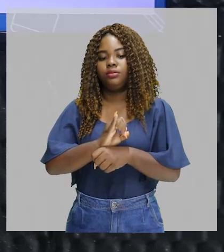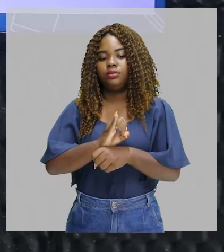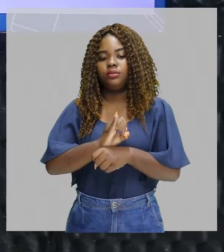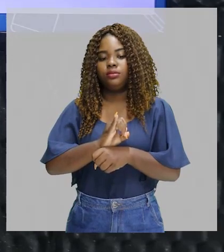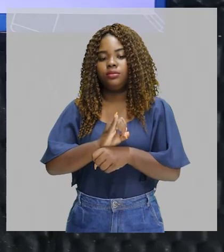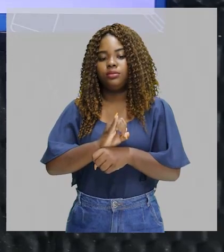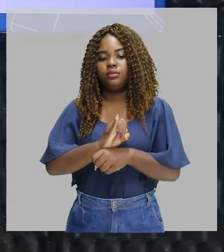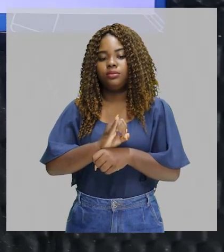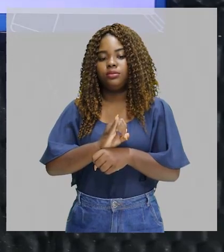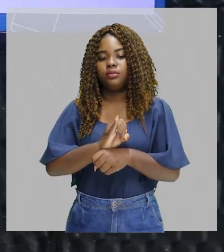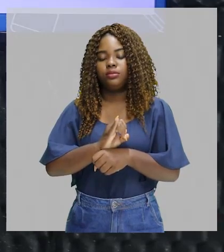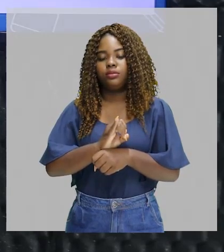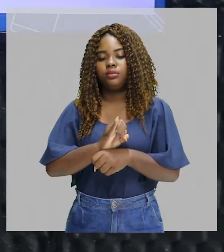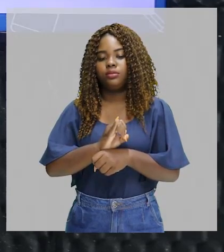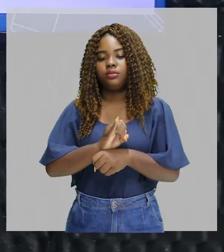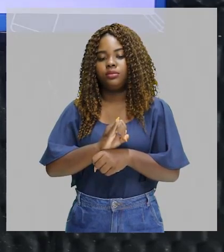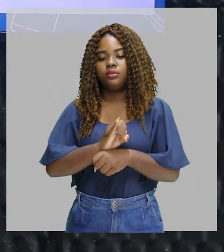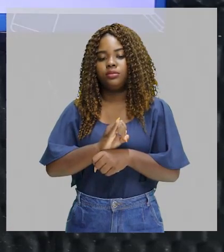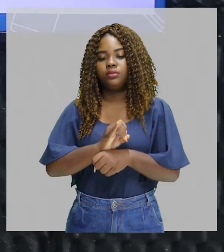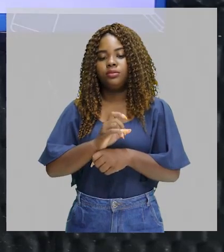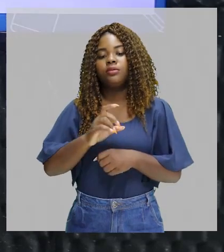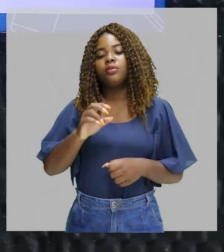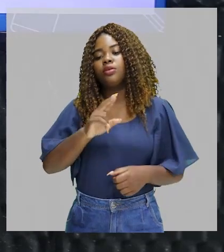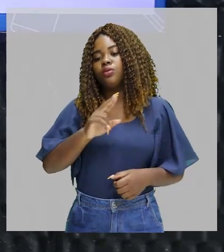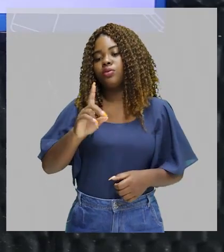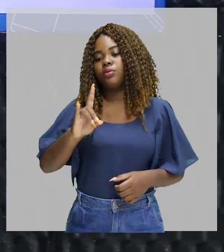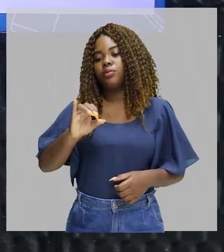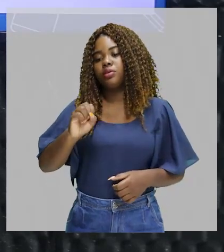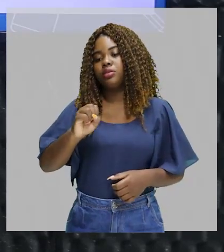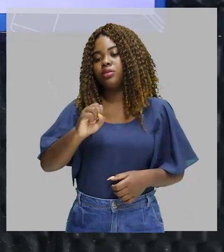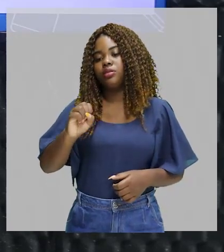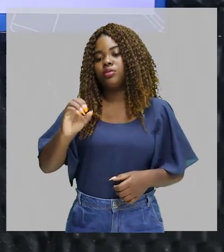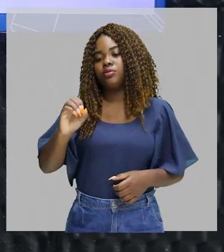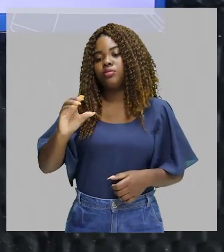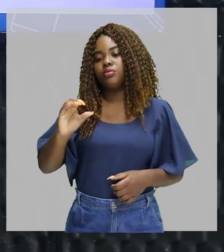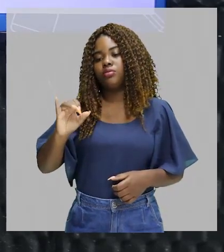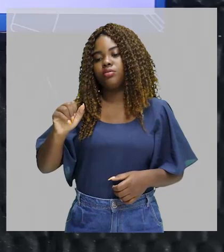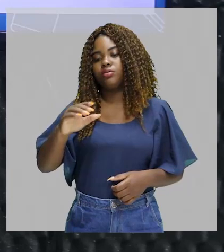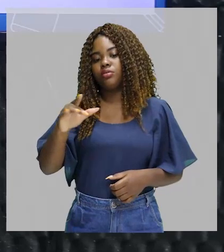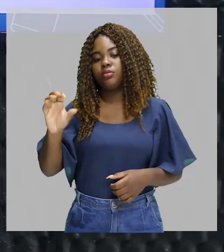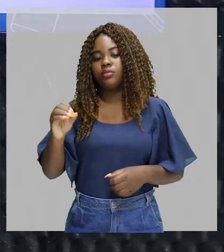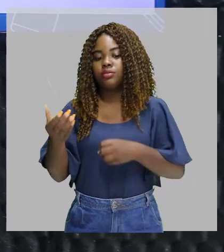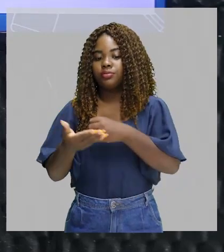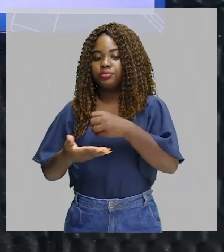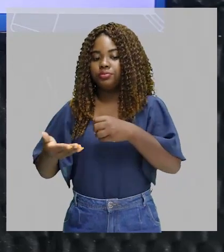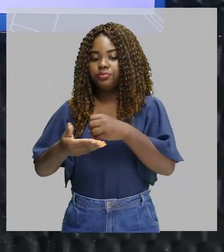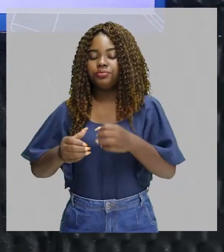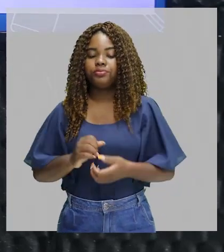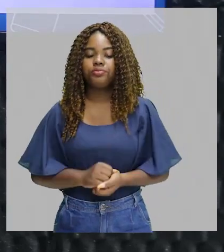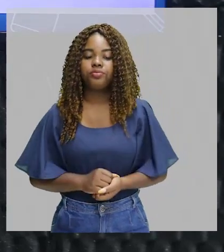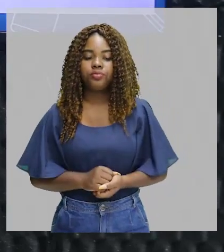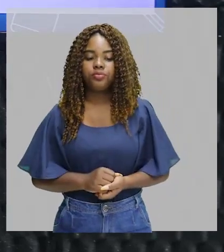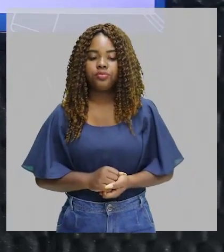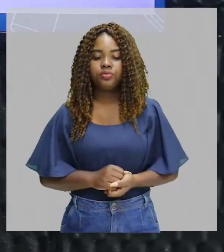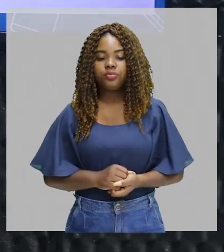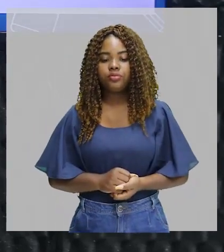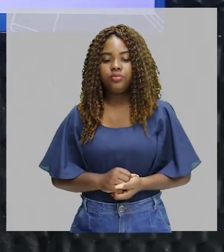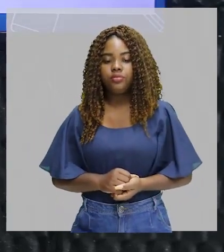a gente também poderia dizer, né, grau de dissociação, aí no caso para as bases. É a quantidade de